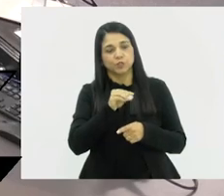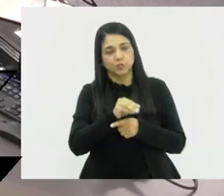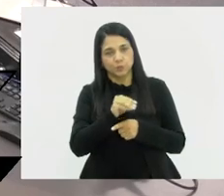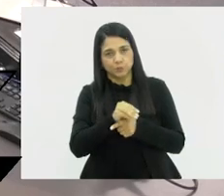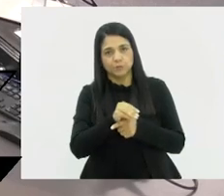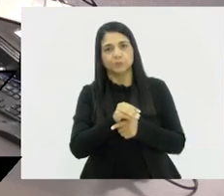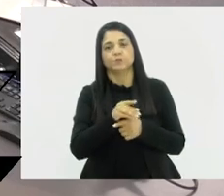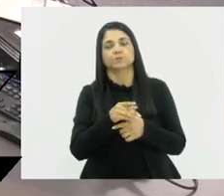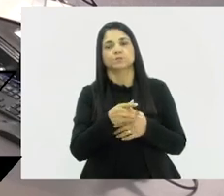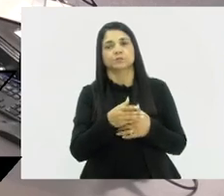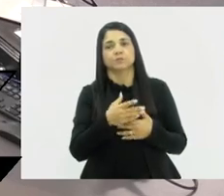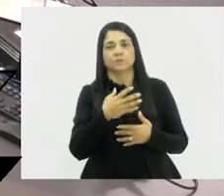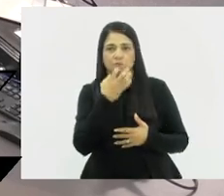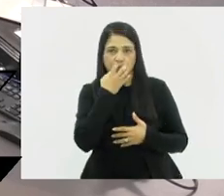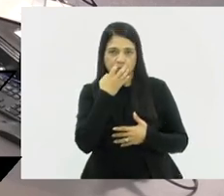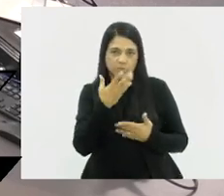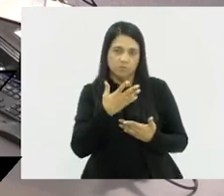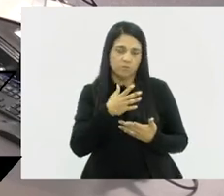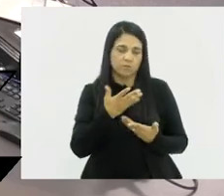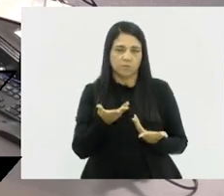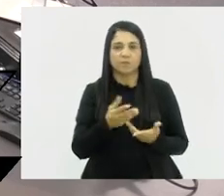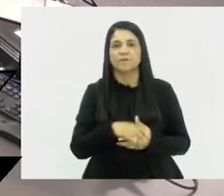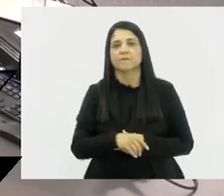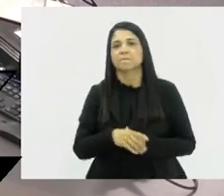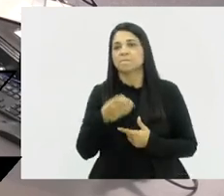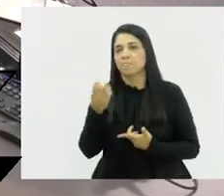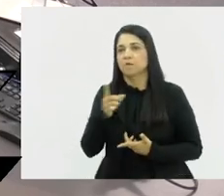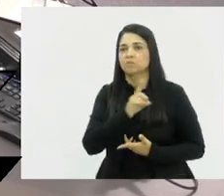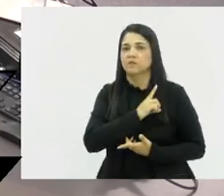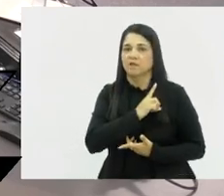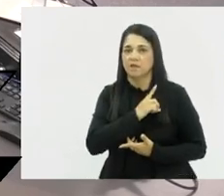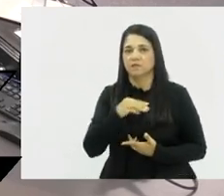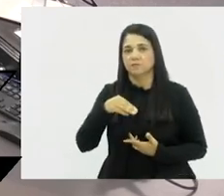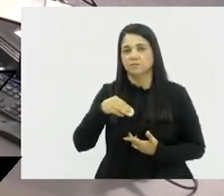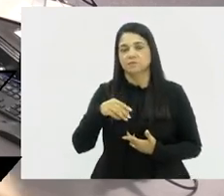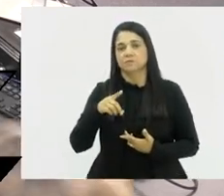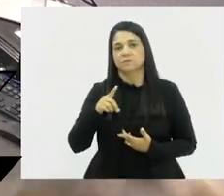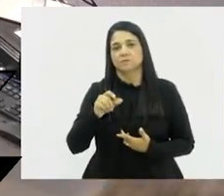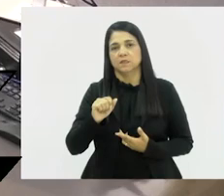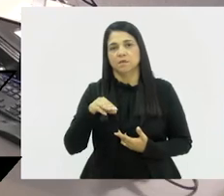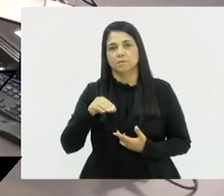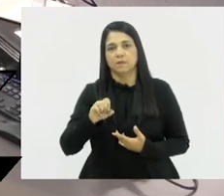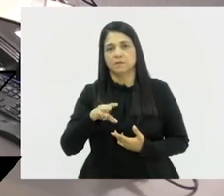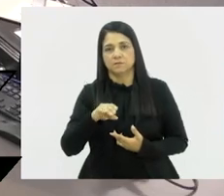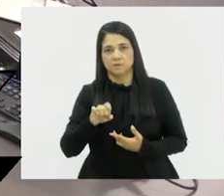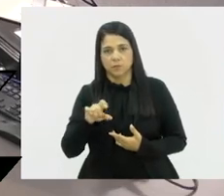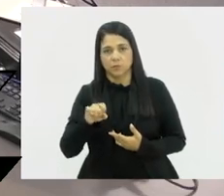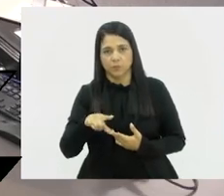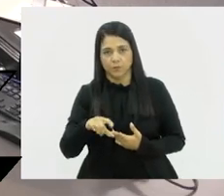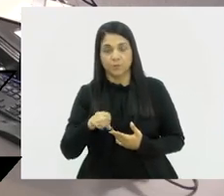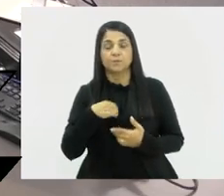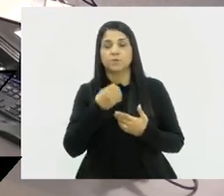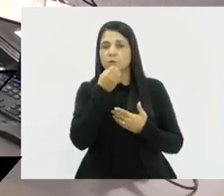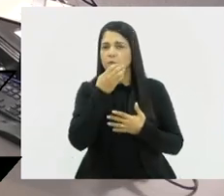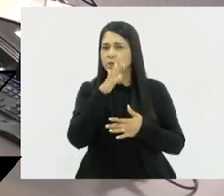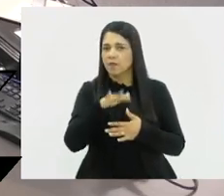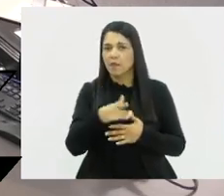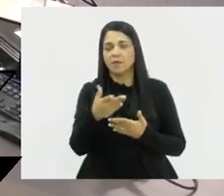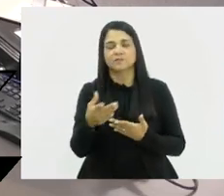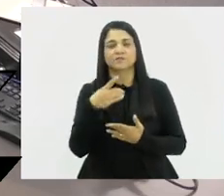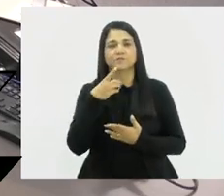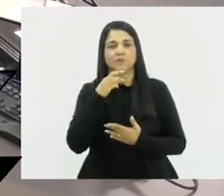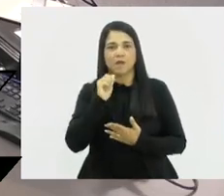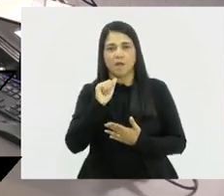Damasceno, seja muito bem-vindo. Boa tarde, excelentíssimos deputados. Deputado Rodrigo Morim, deputado